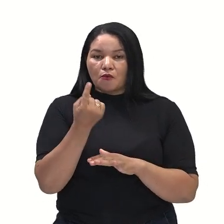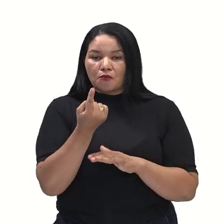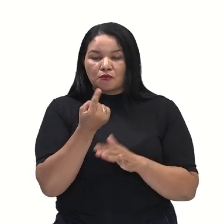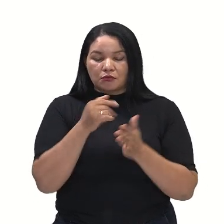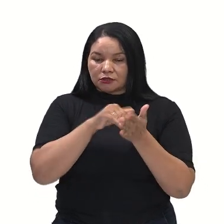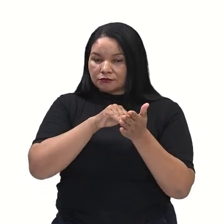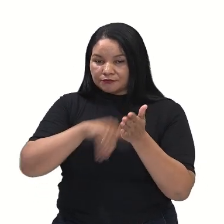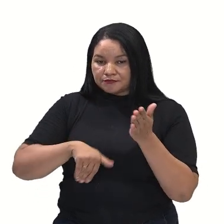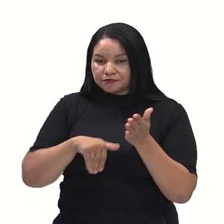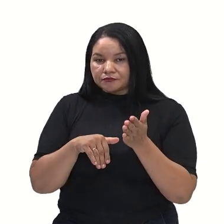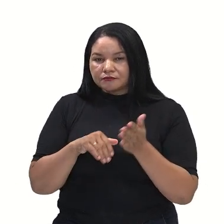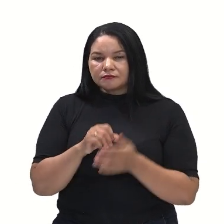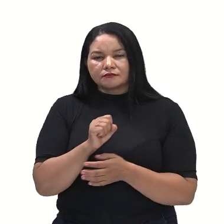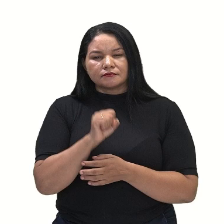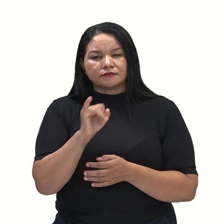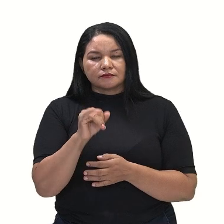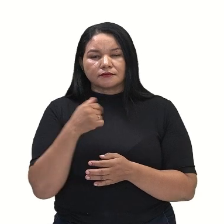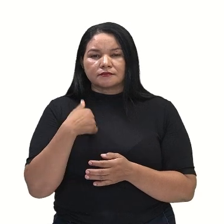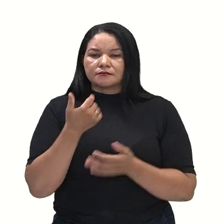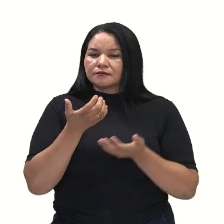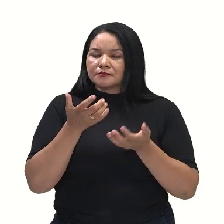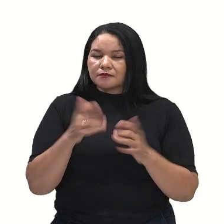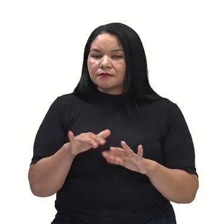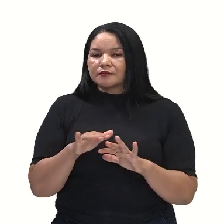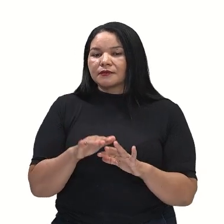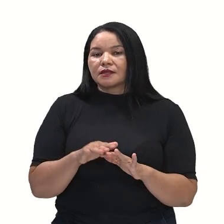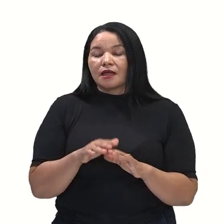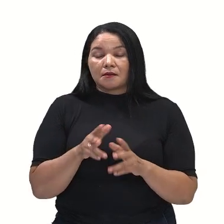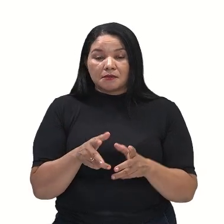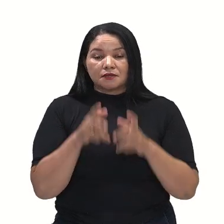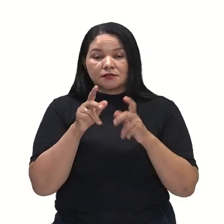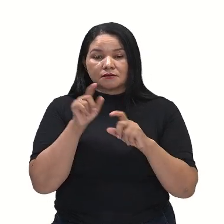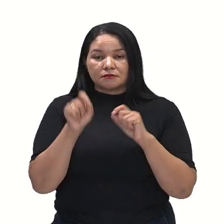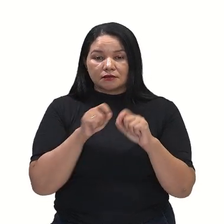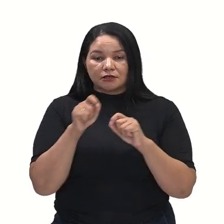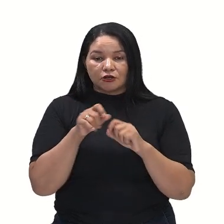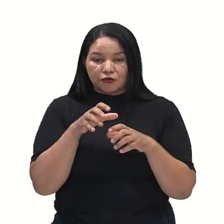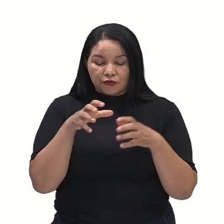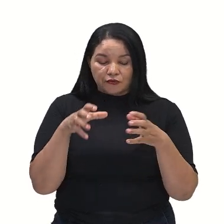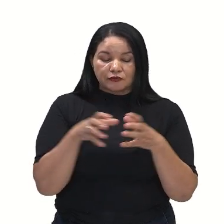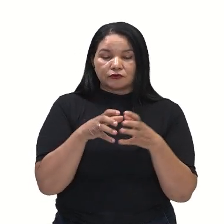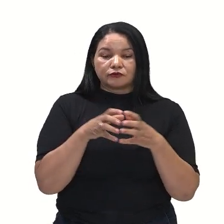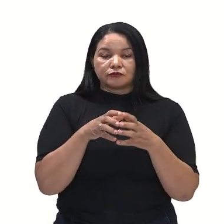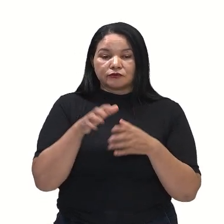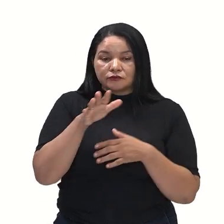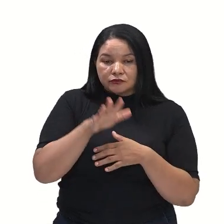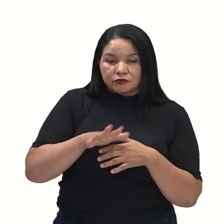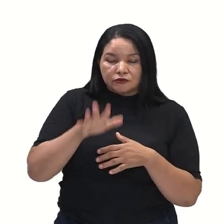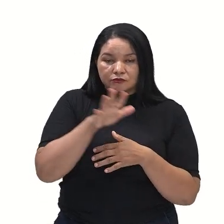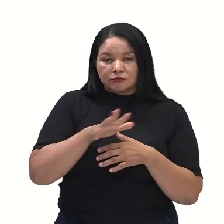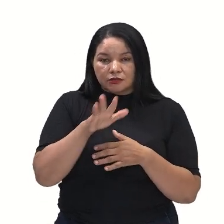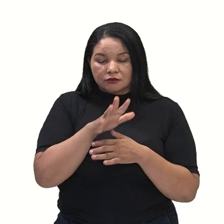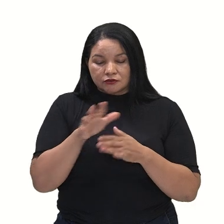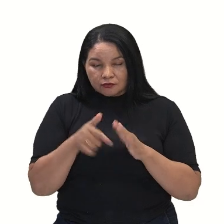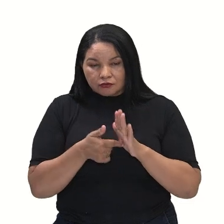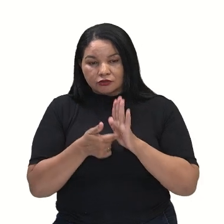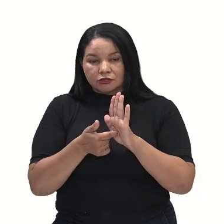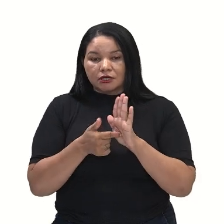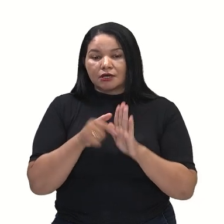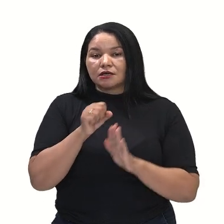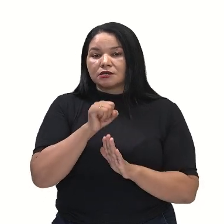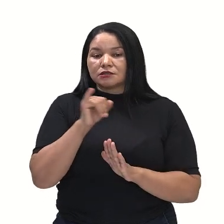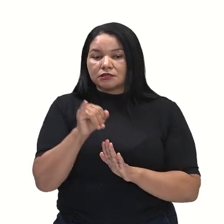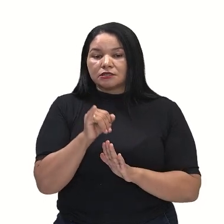quero o número 1, reparem que desse conjunto do espaço amostral, se eu tirar o número 1,